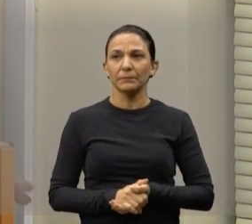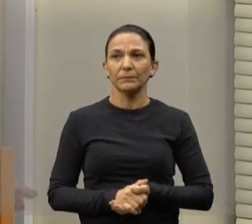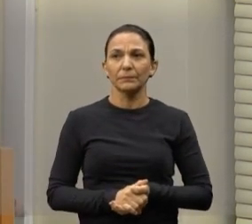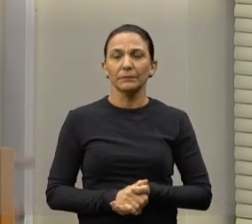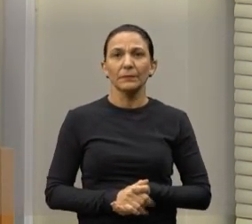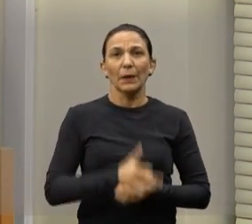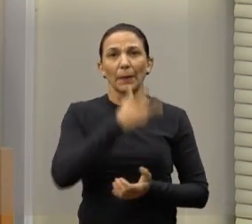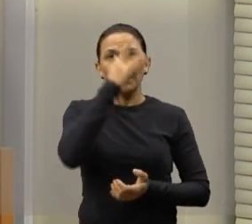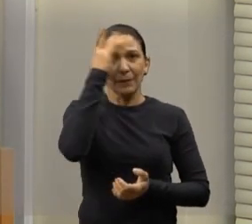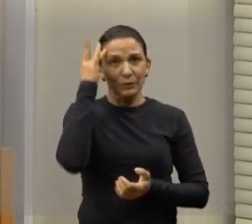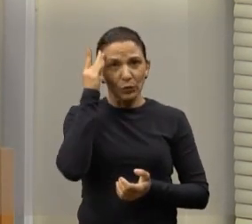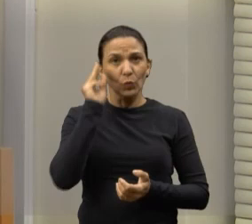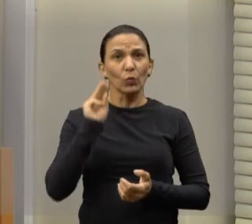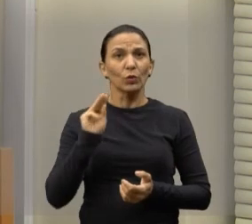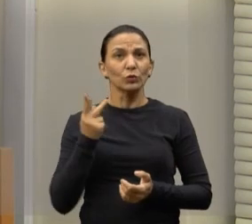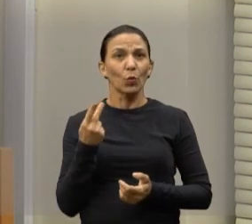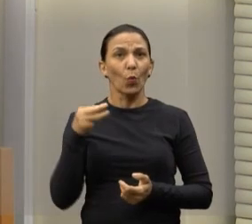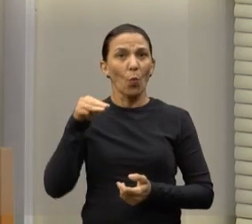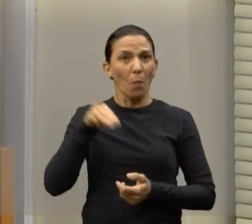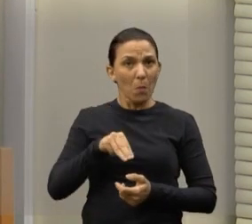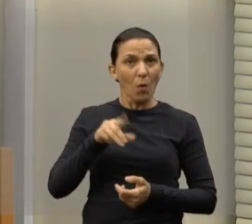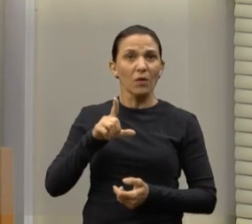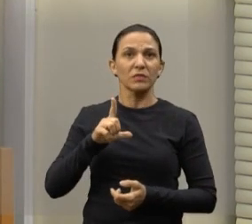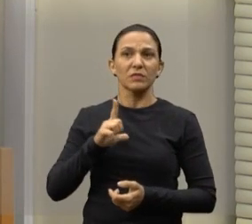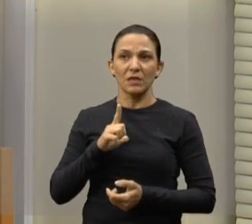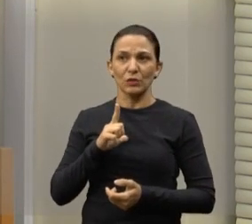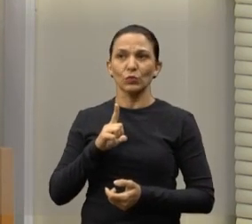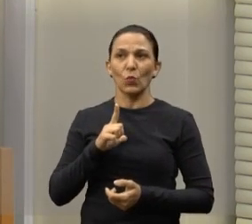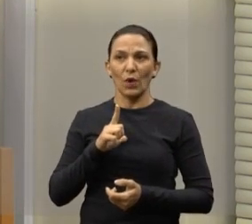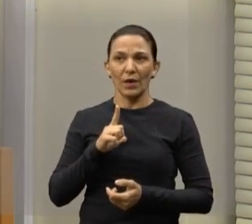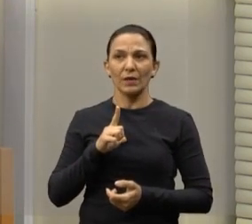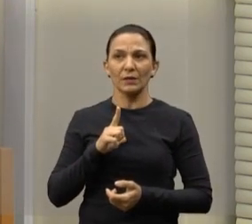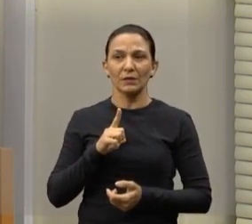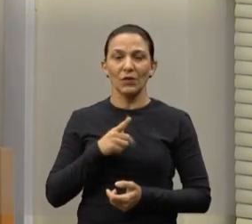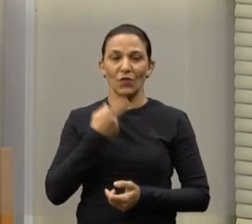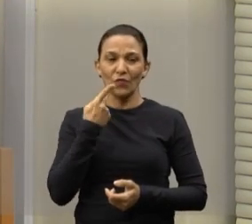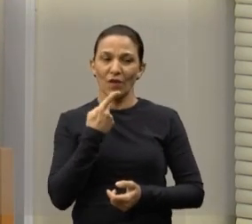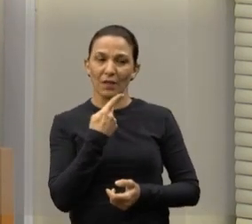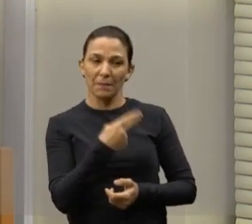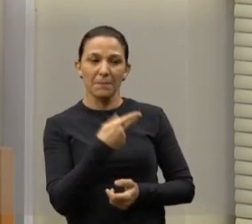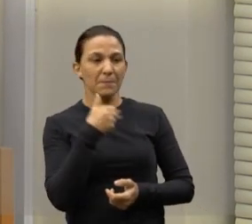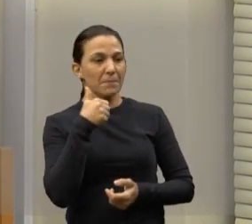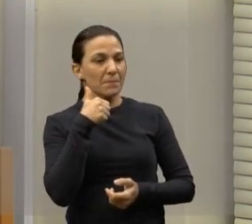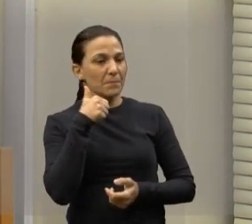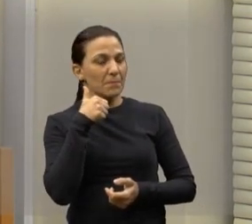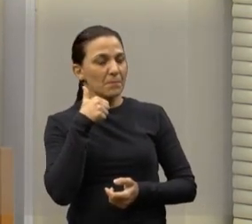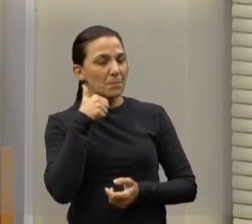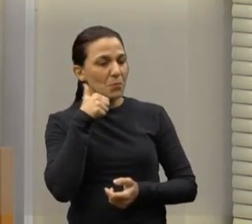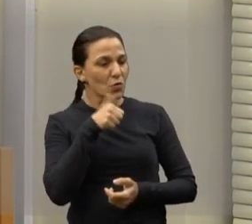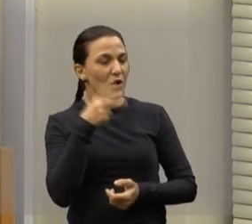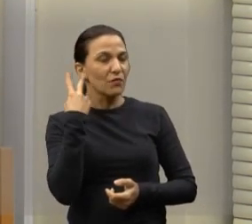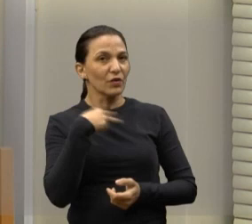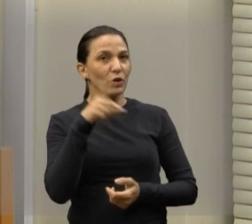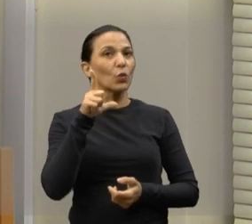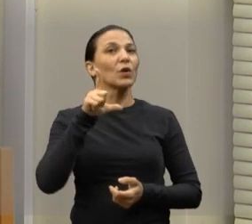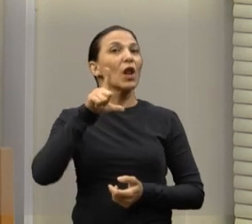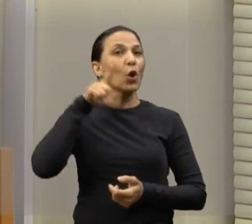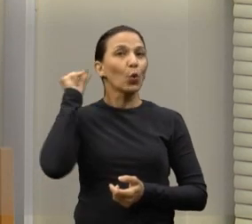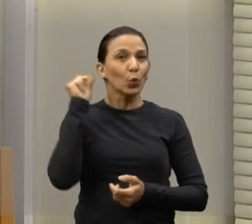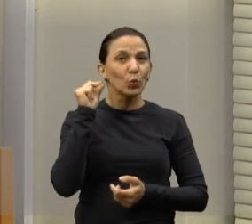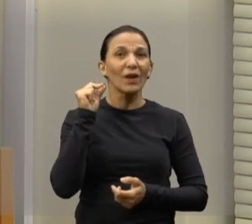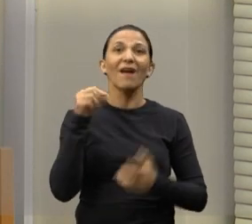não são homossexuais julgarem eu e aí eu se você tá você minha querida vereadora aluna que tem a sua companheira